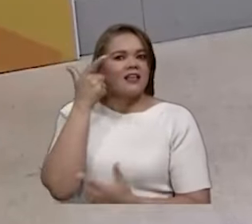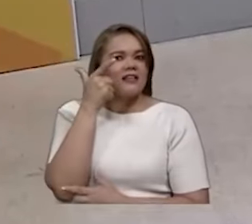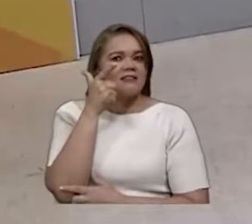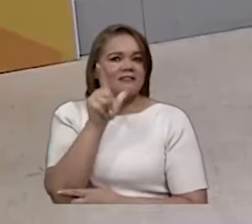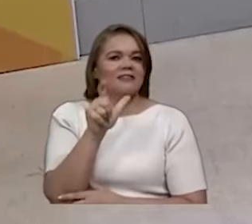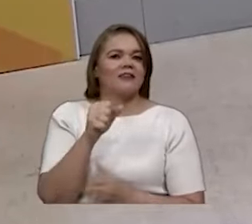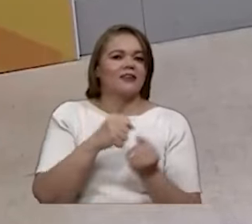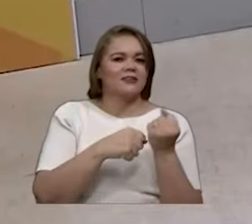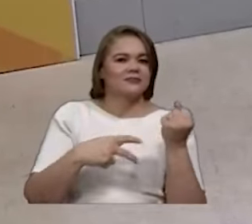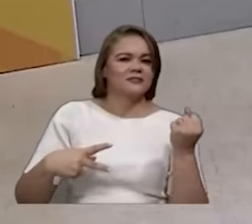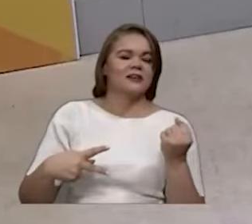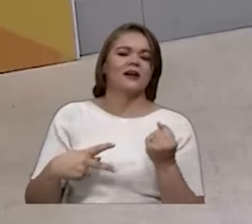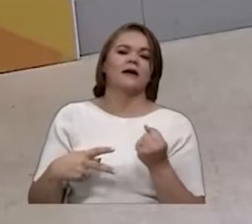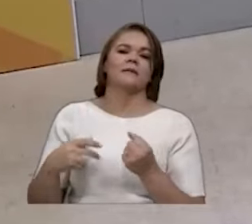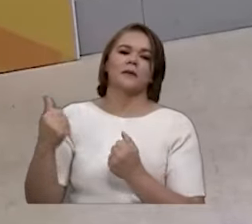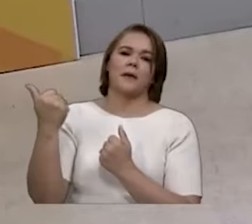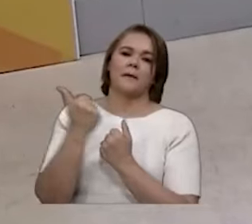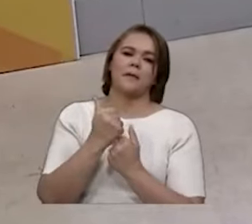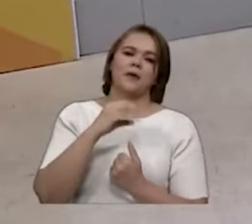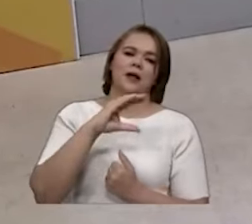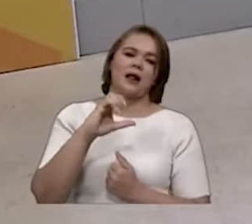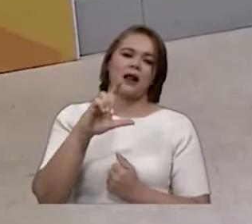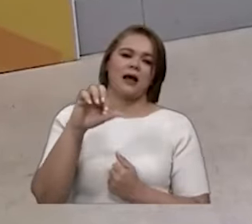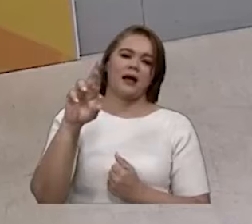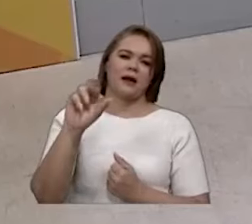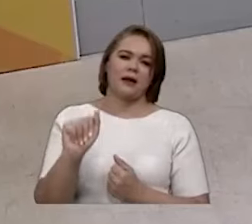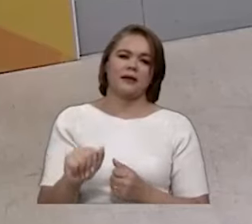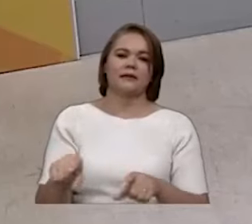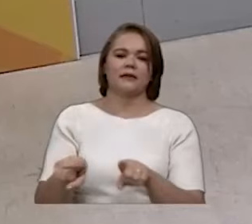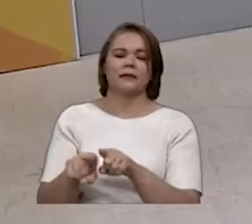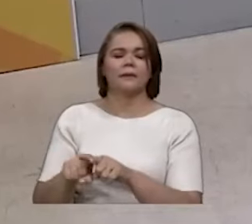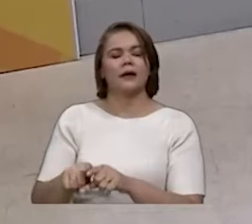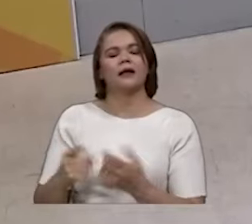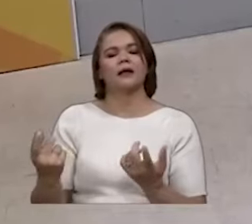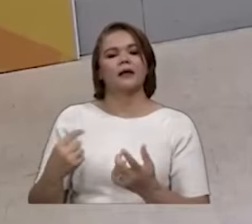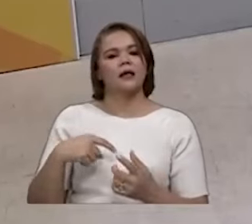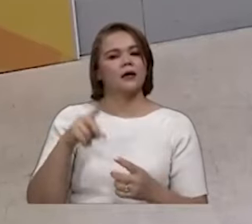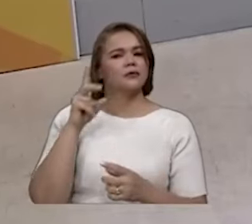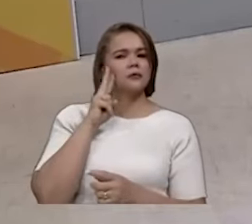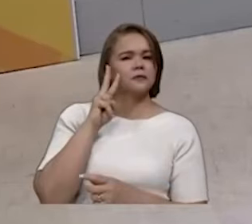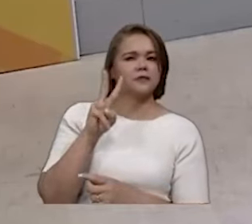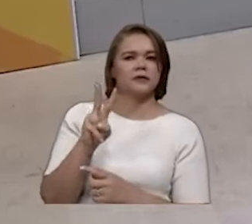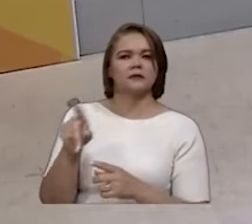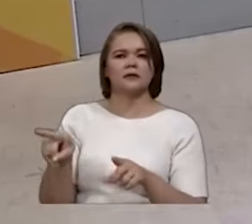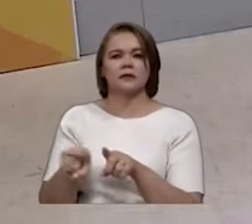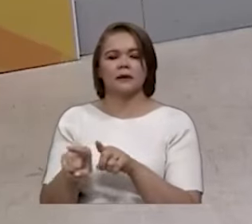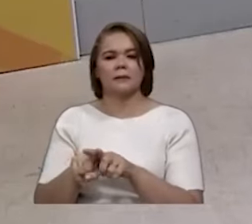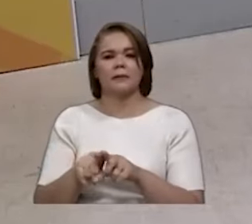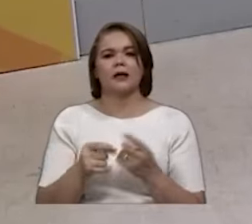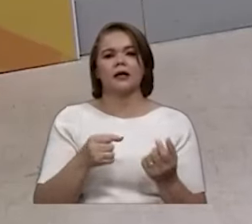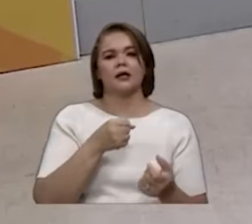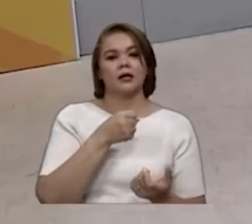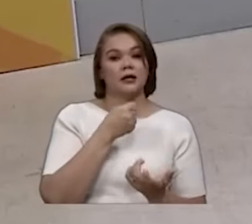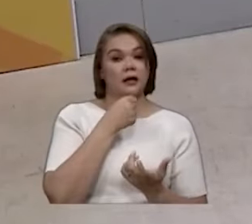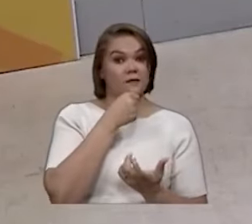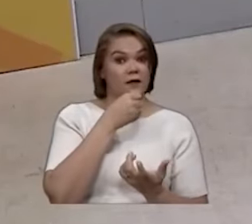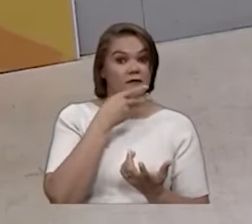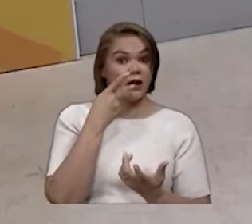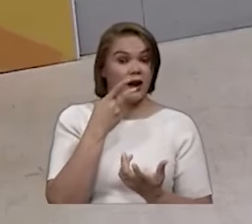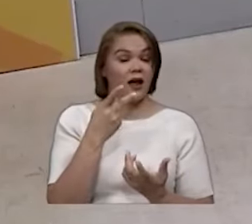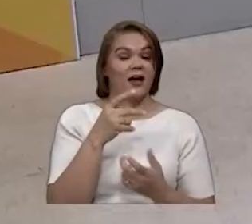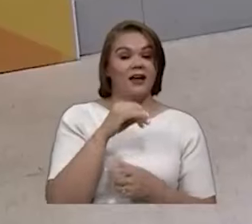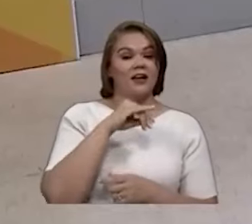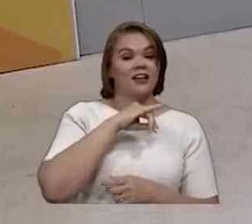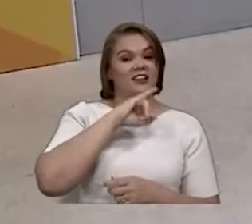O apoio é dela, da Clarinha Costa, pronta, preparada, eu tô aqui na conferência, a narração é de Jaque Cruz.